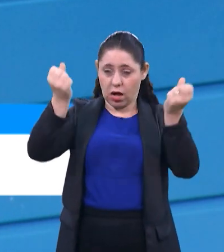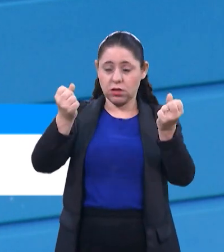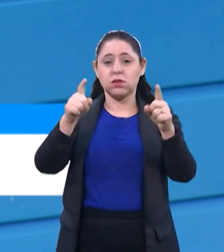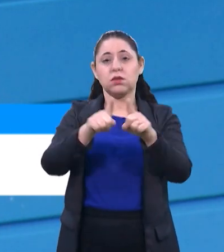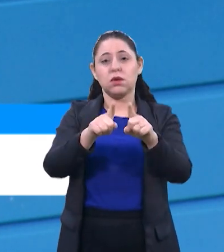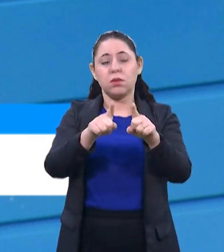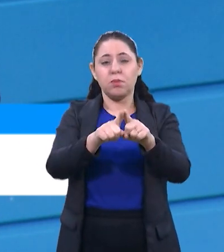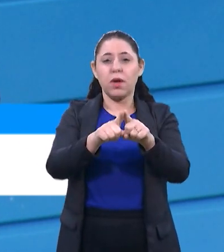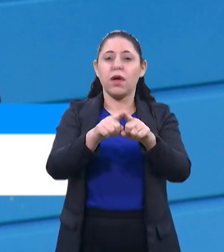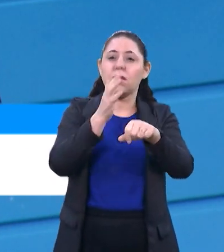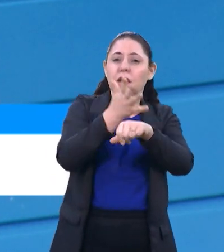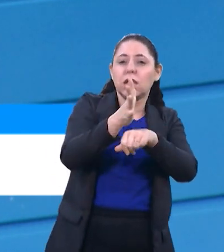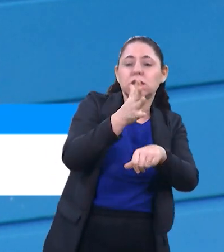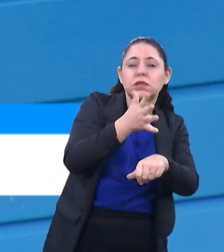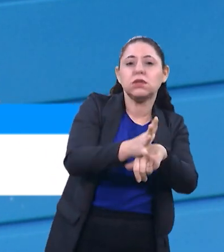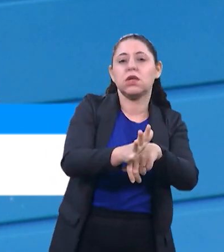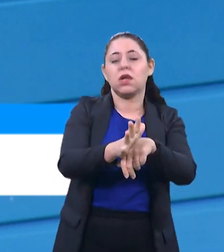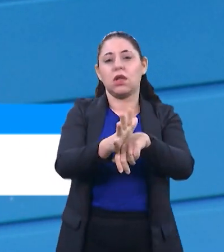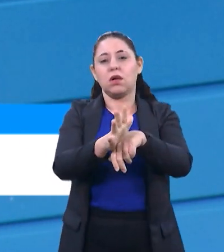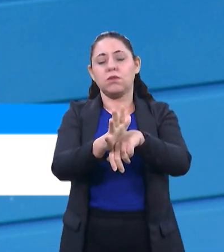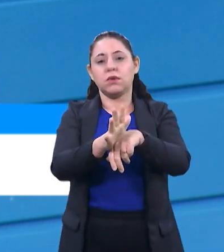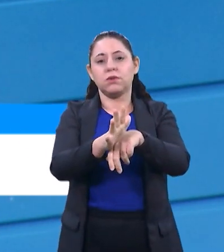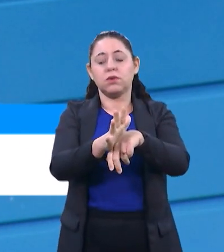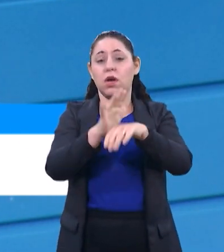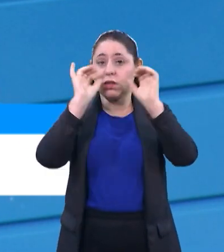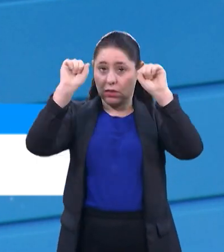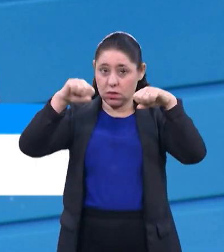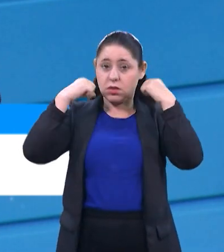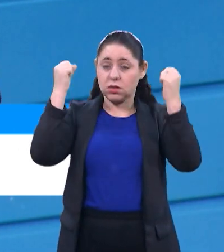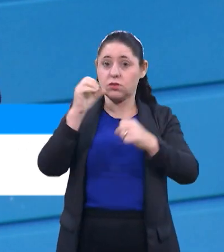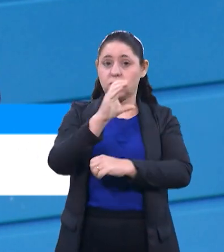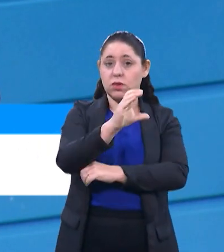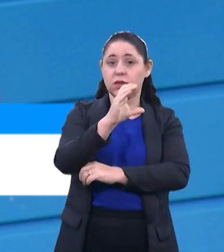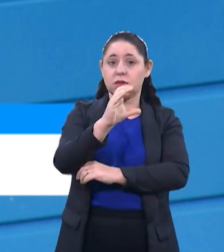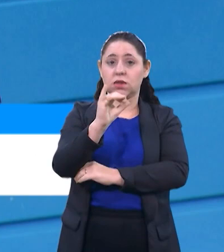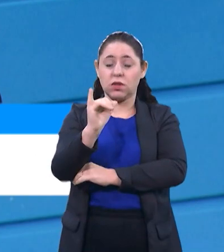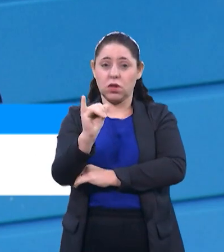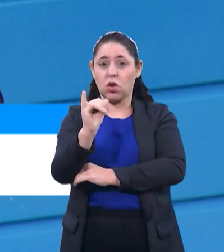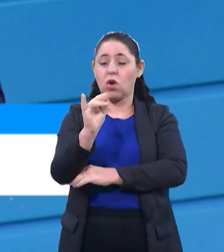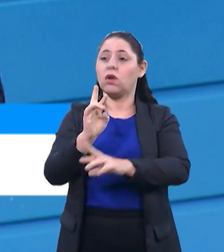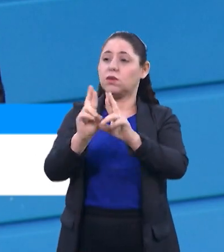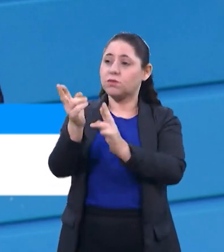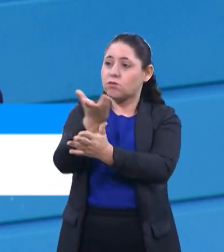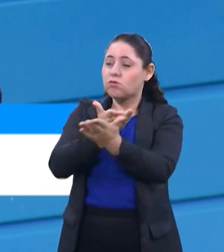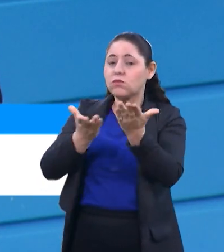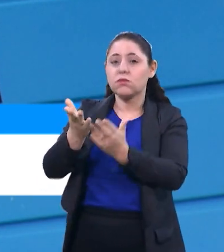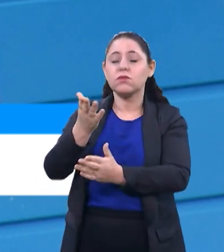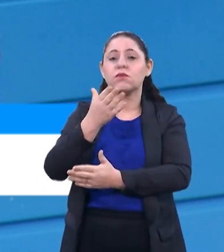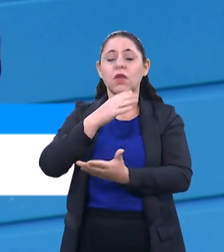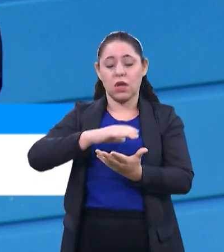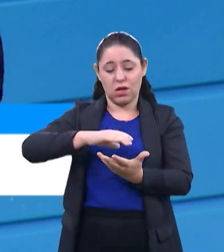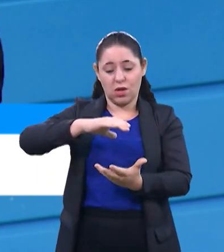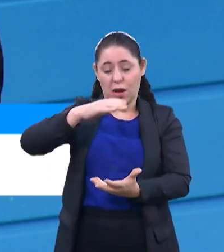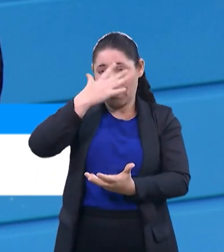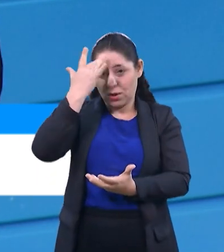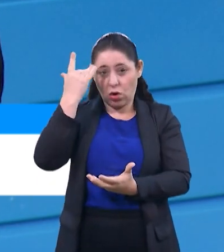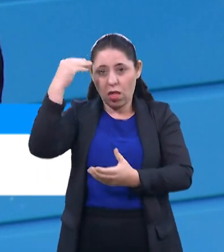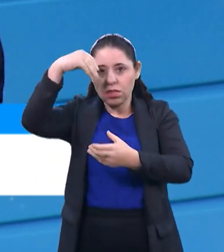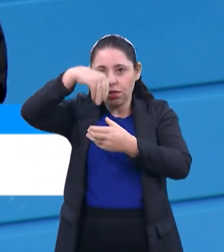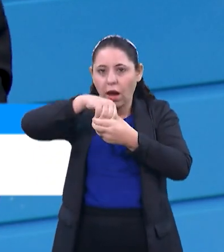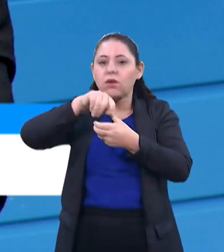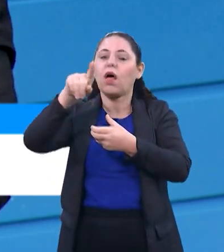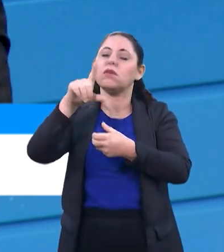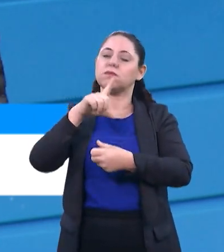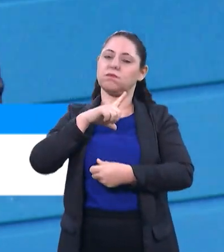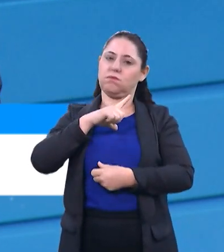rítmica, oficina de pilates, dança, treinamento funcional. Tem o CCI, Centro de Convivência do Idoso, deputado Pedro Kemp,